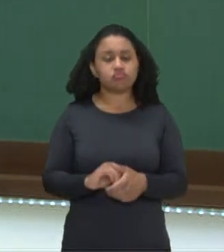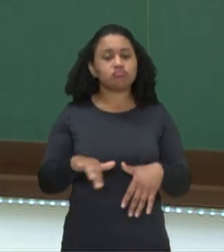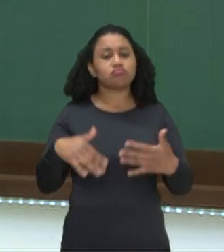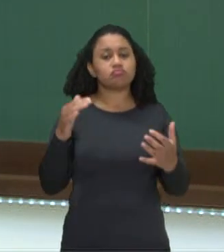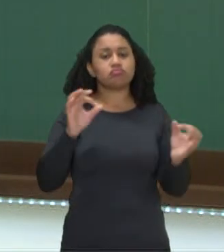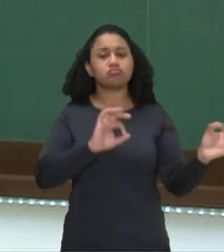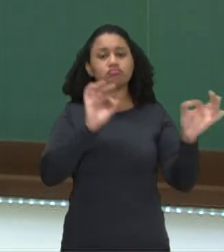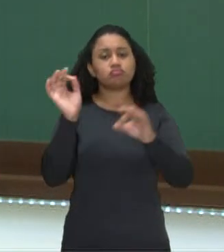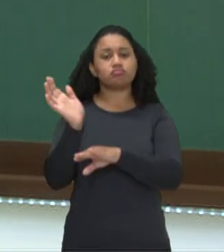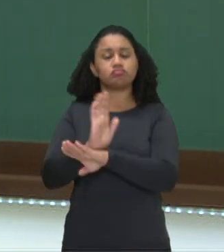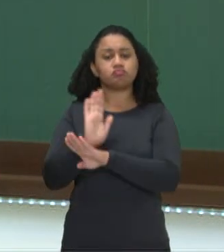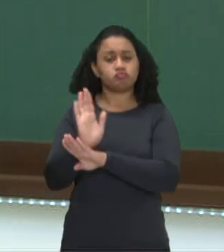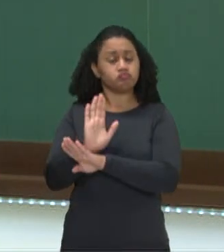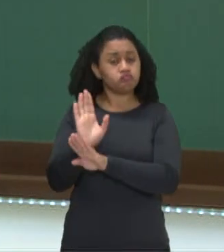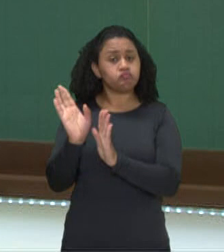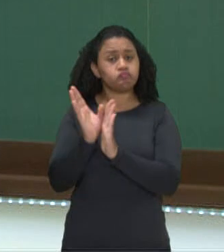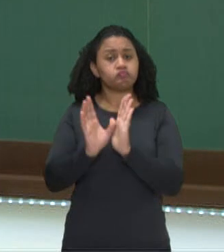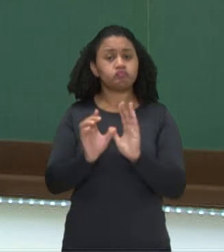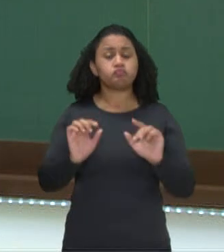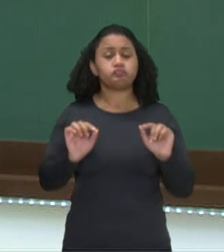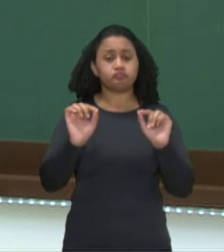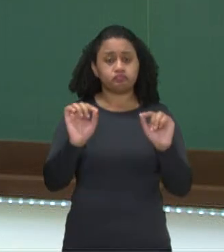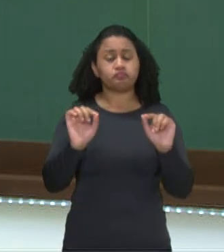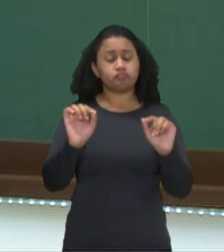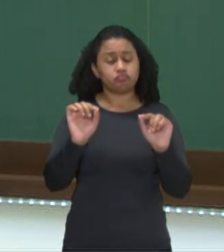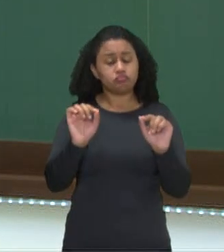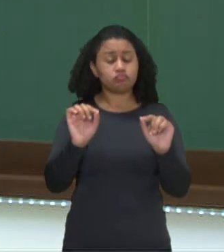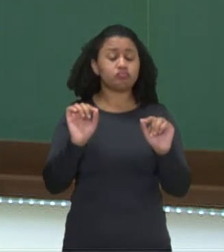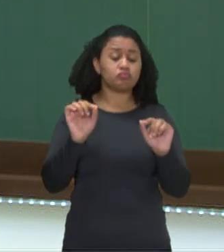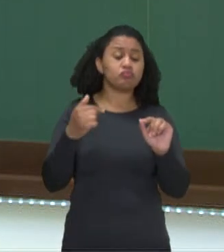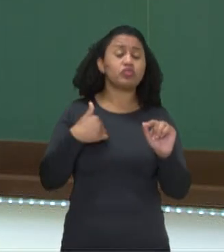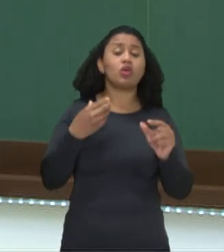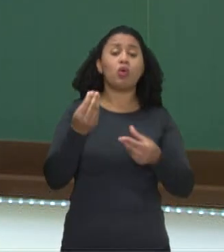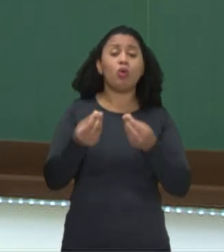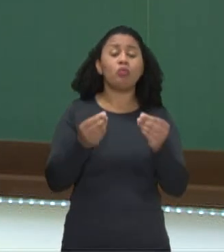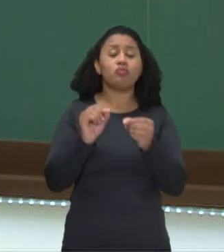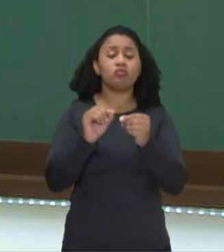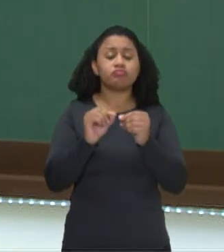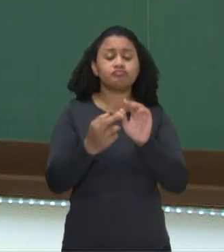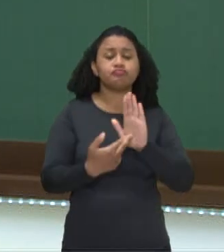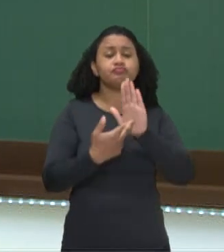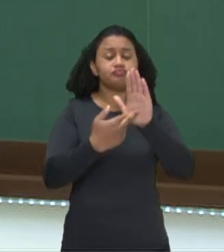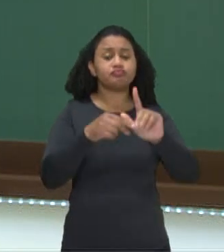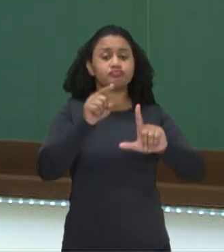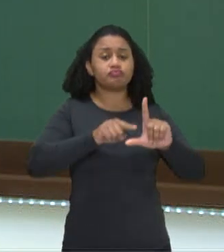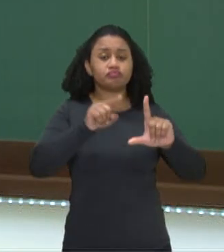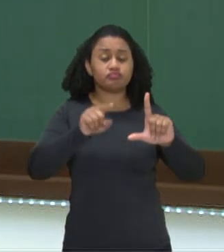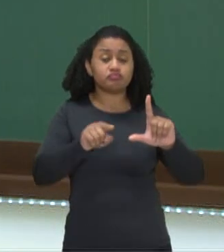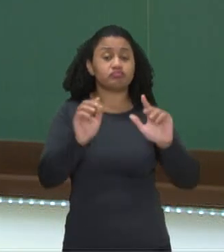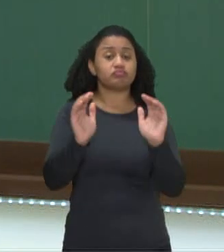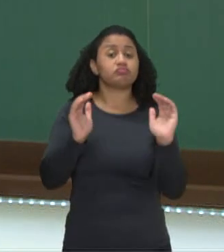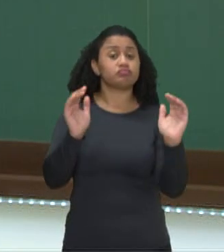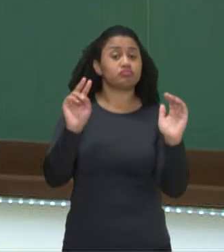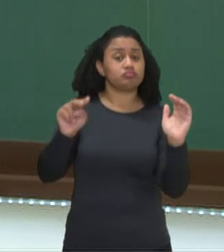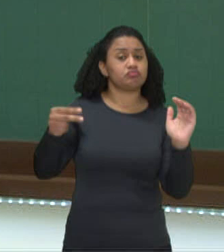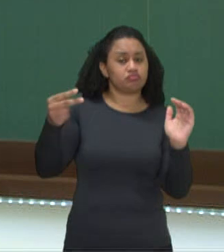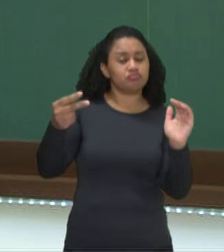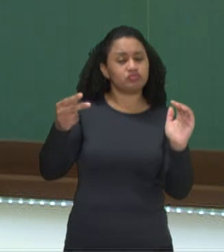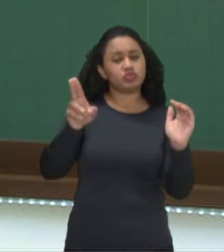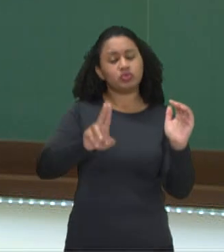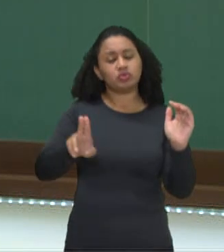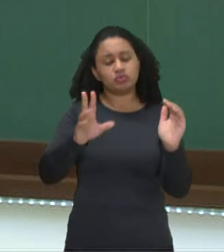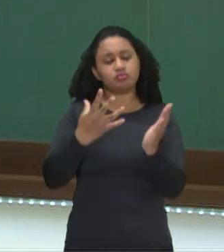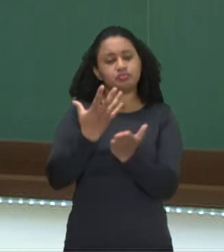Então, nesse vídeo, nós falamos um pouquinho sobre a representação gráfica de uma função quadrática,